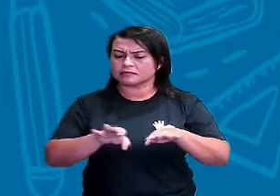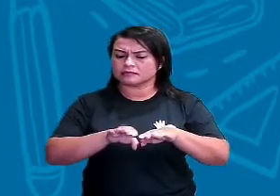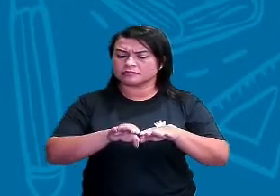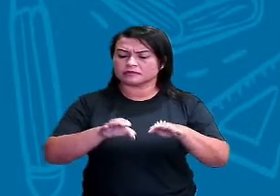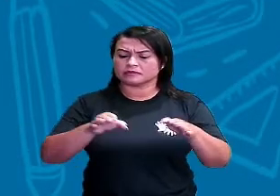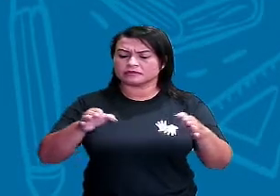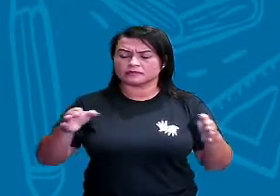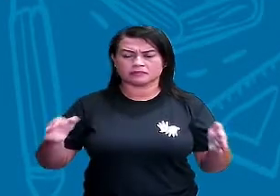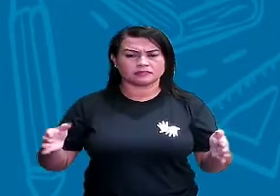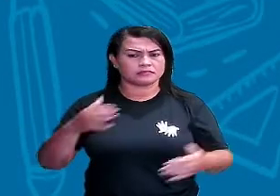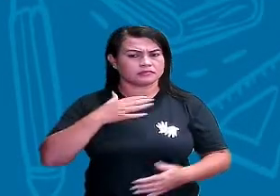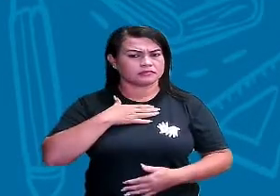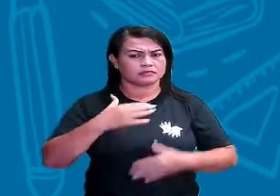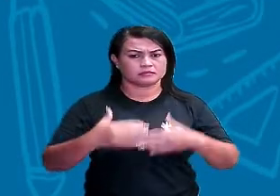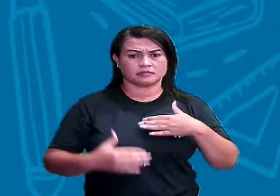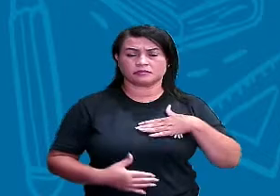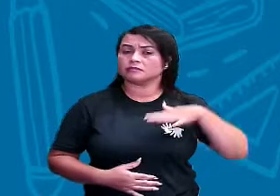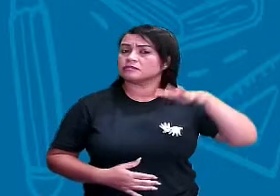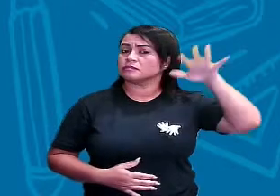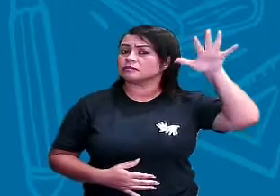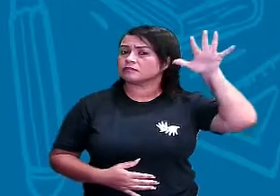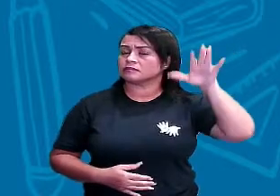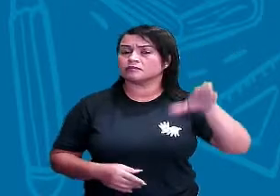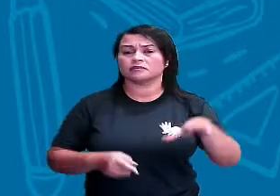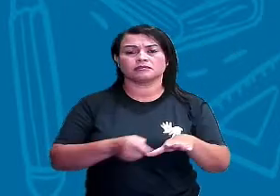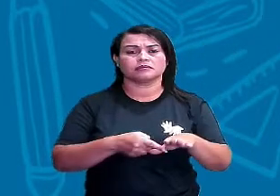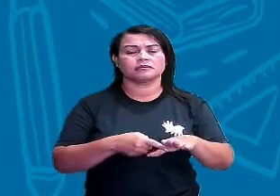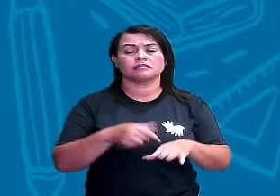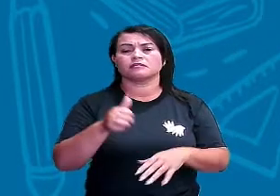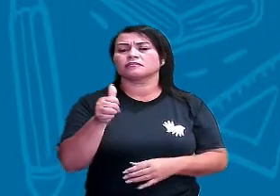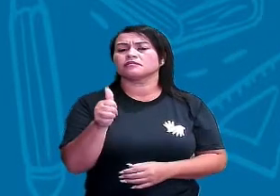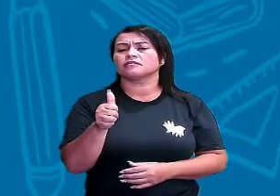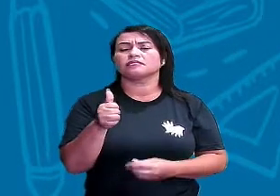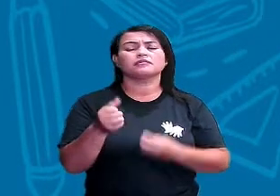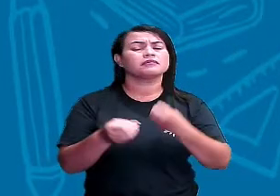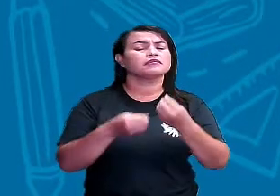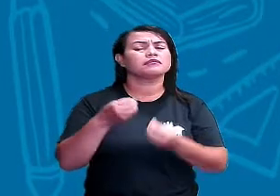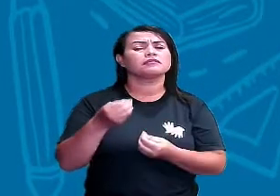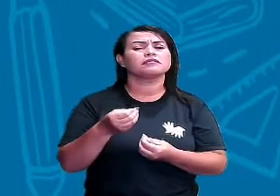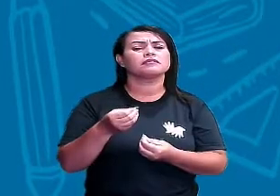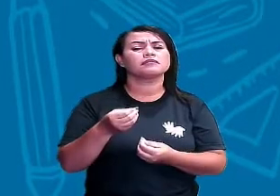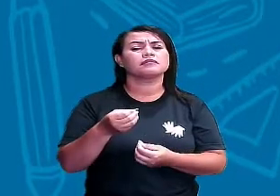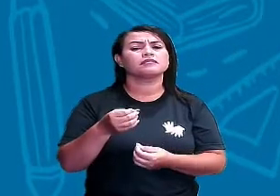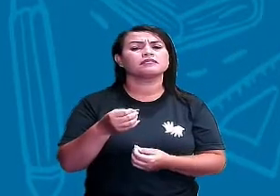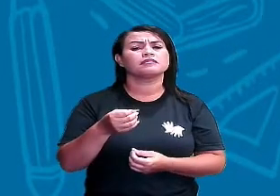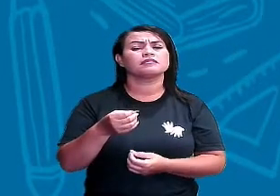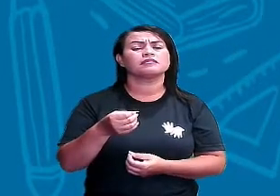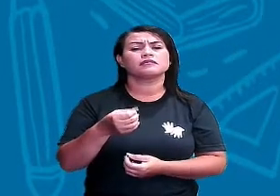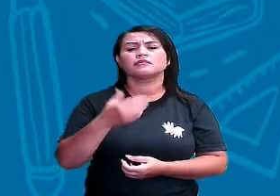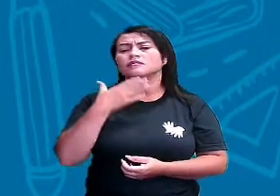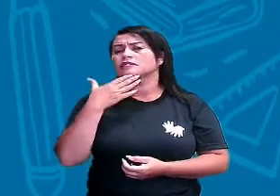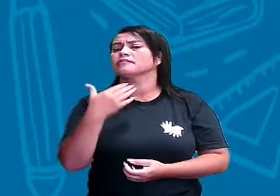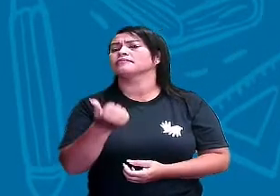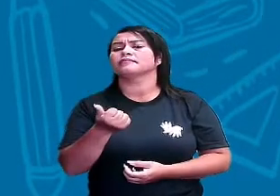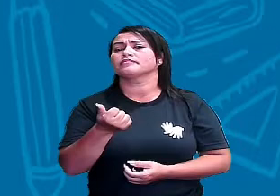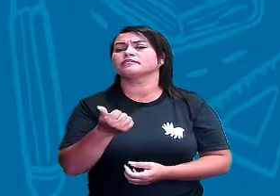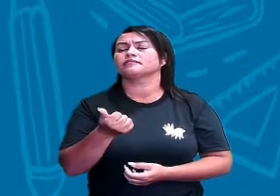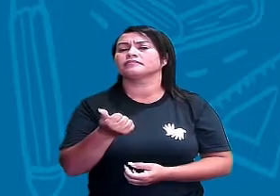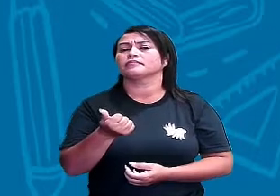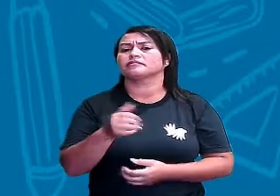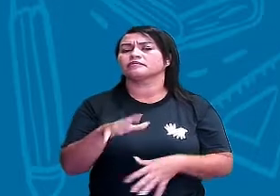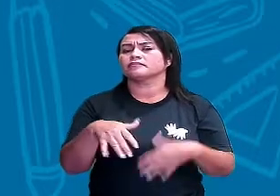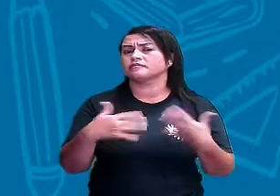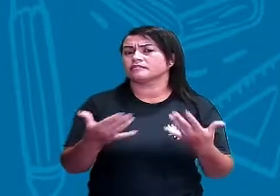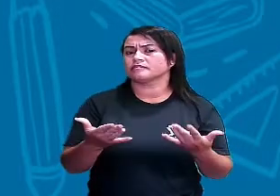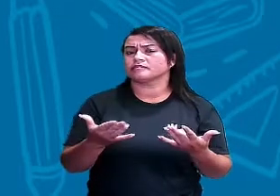meu corpo, ou seja, usando a mão, o pé ou o polegar, qual que me daria um tamanho melhor, né? Qual